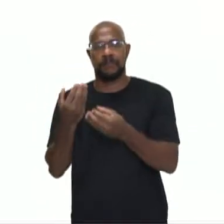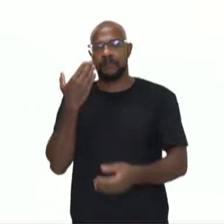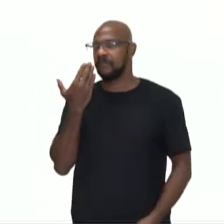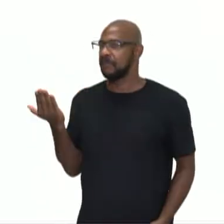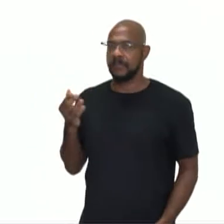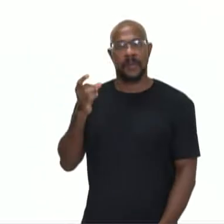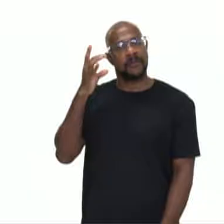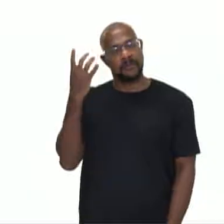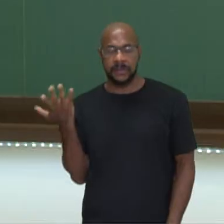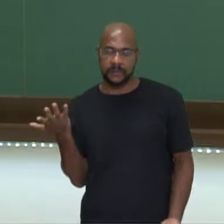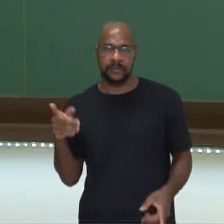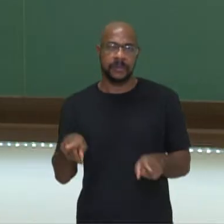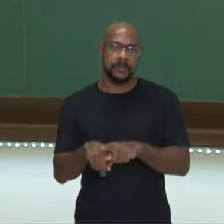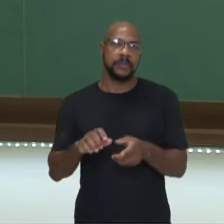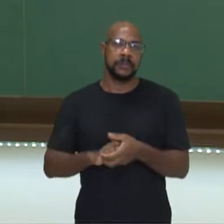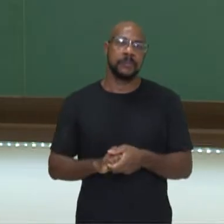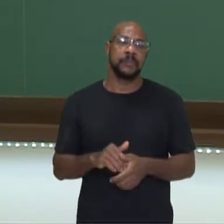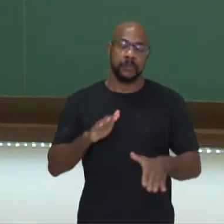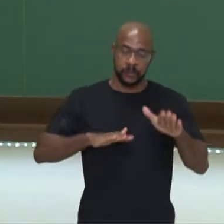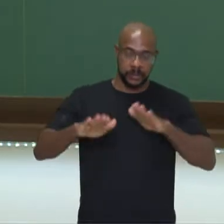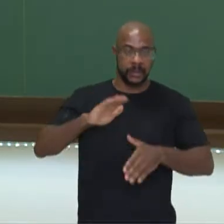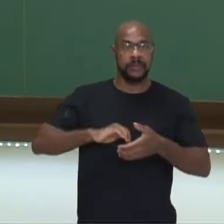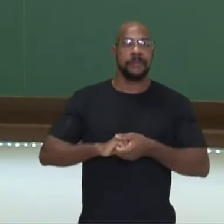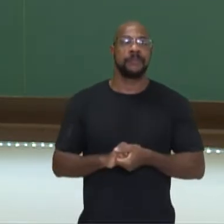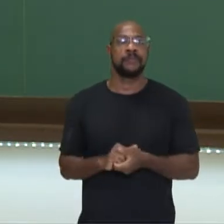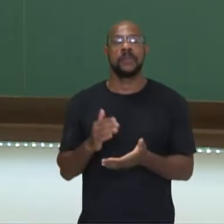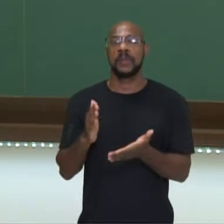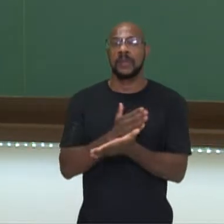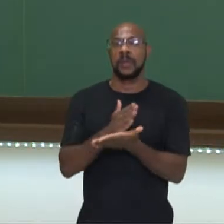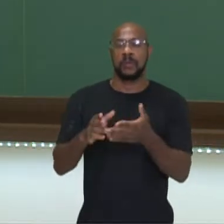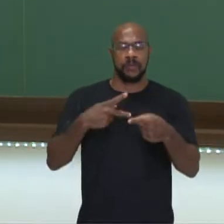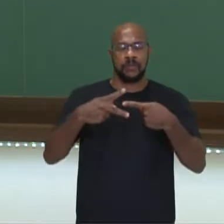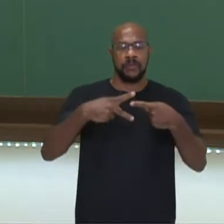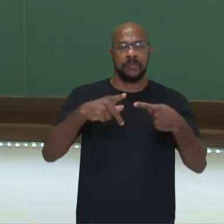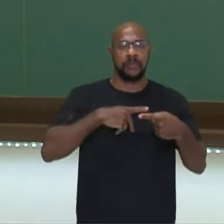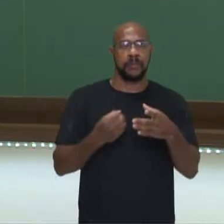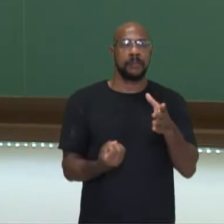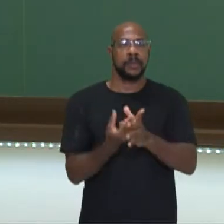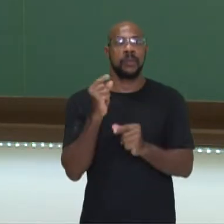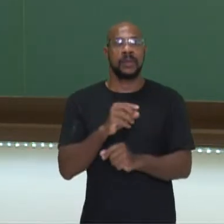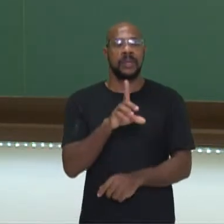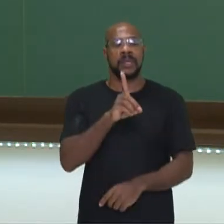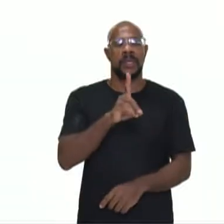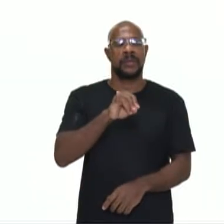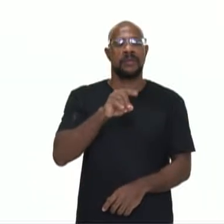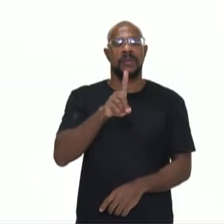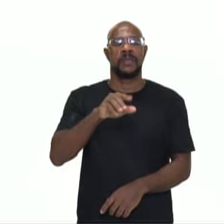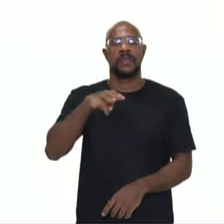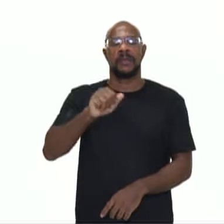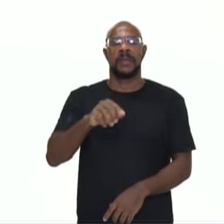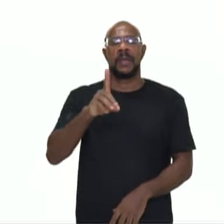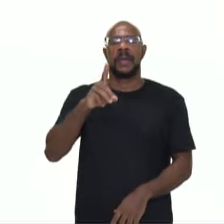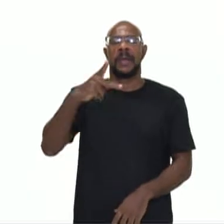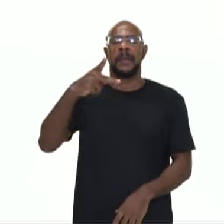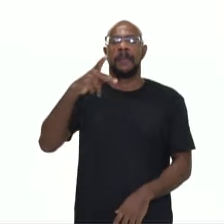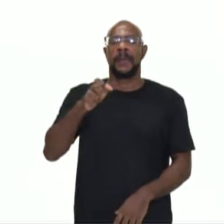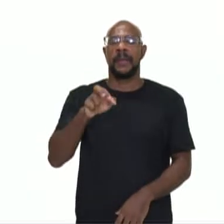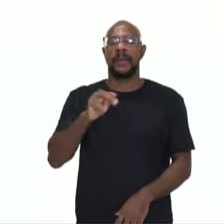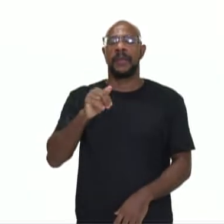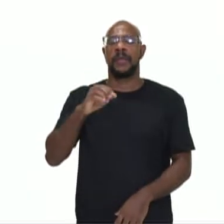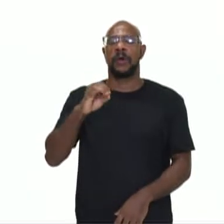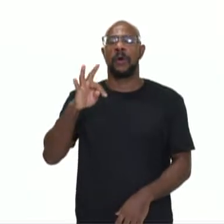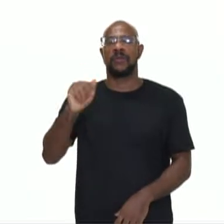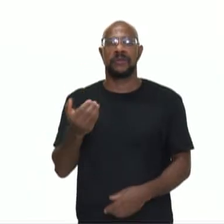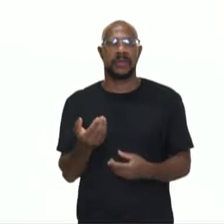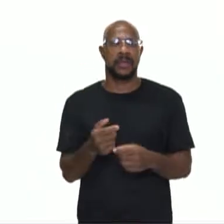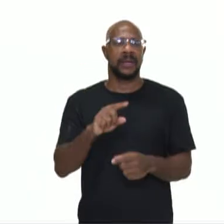que tem um porém. Cuidado. Algumas frações geram dízimas periódicas. E isso pode dificultar um pouquinho na